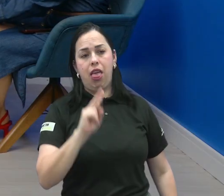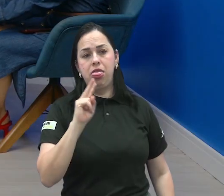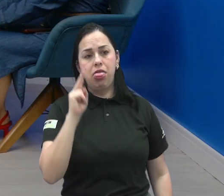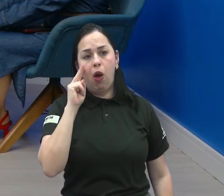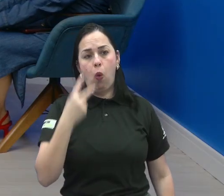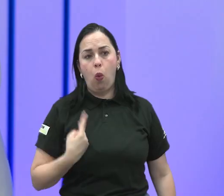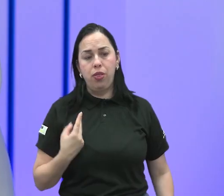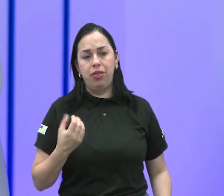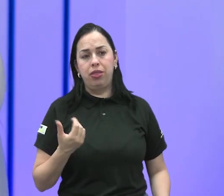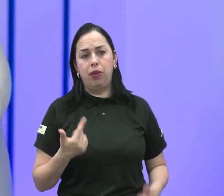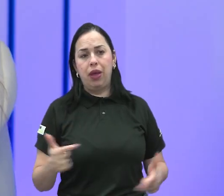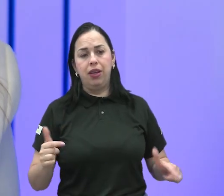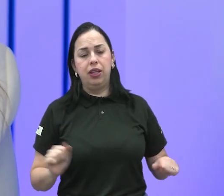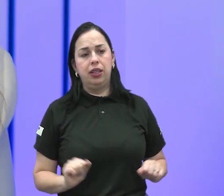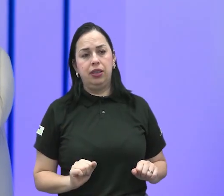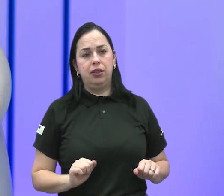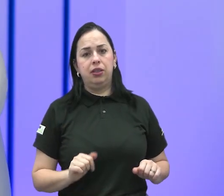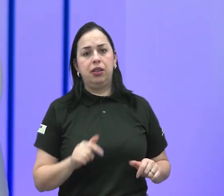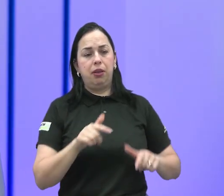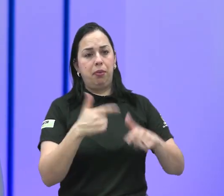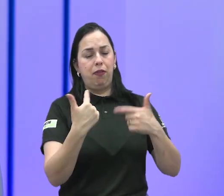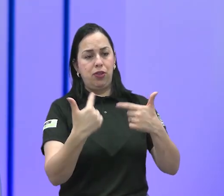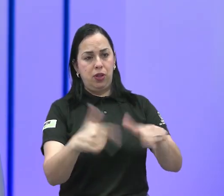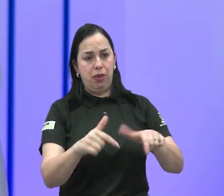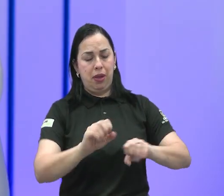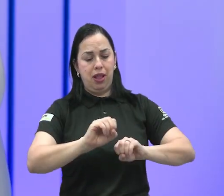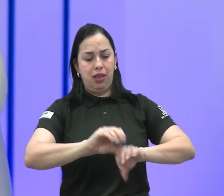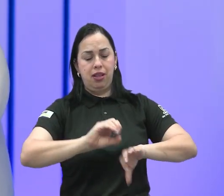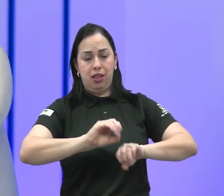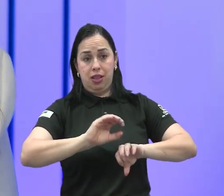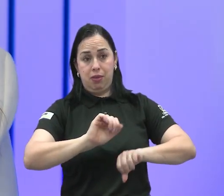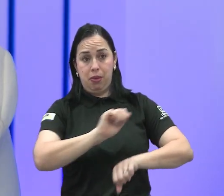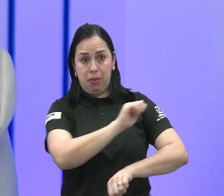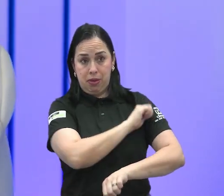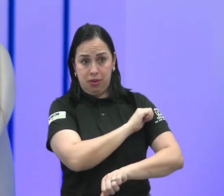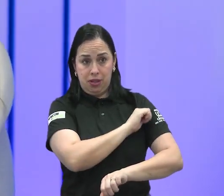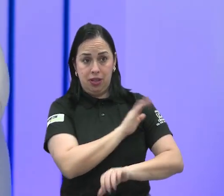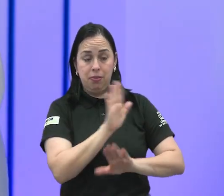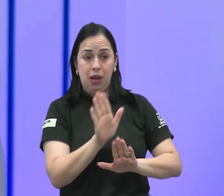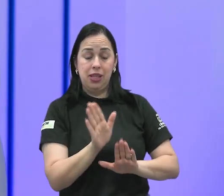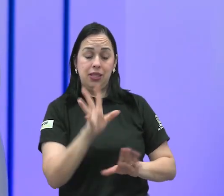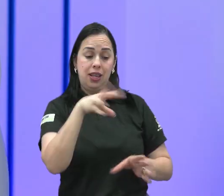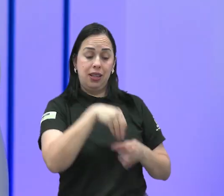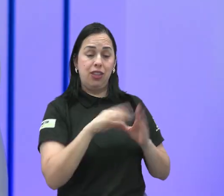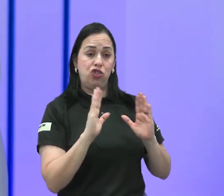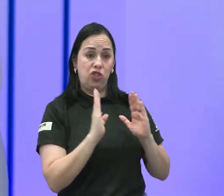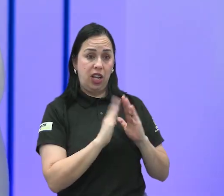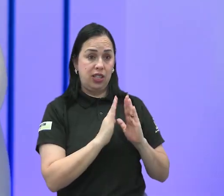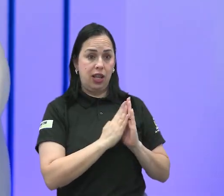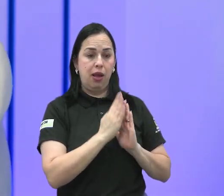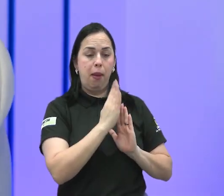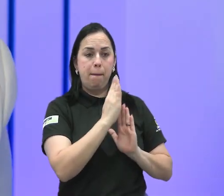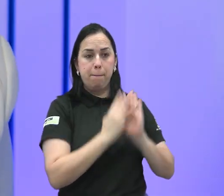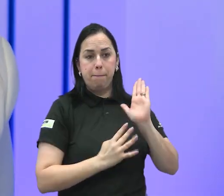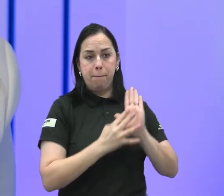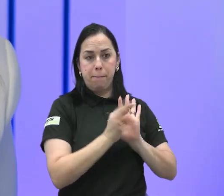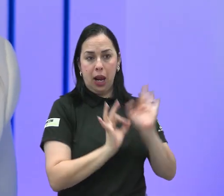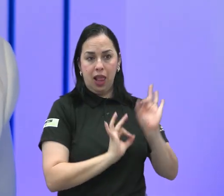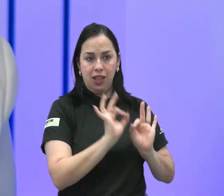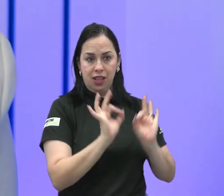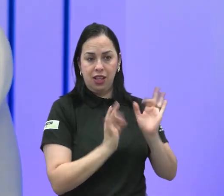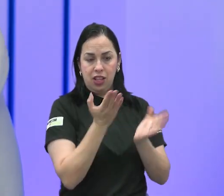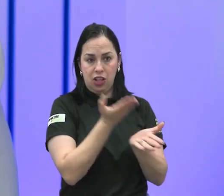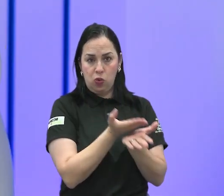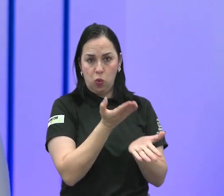É um trabalho velado, né? Onde o professor faz o planejamento de aulas, então ele não tem esse tempo na